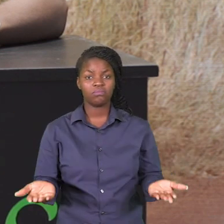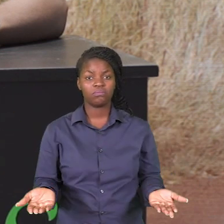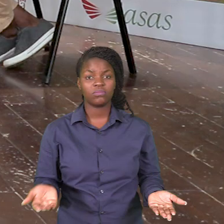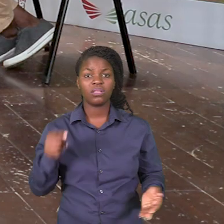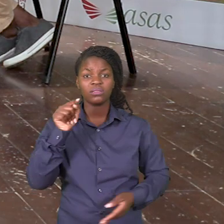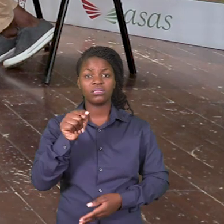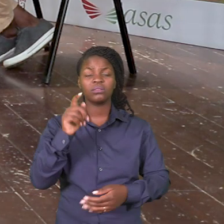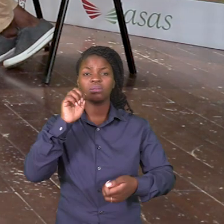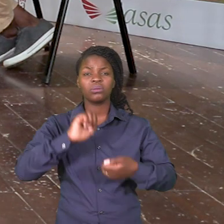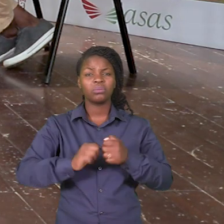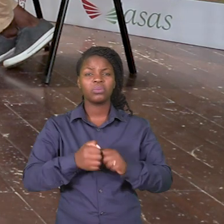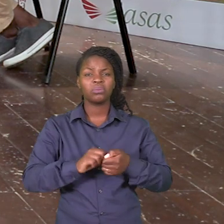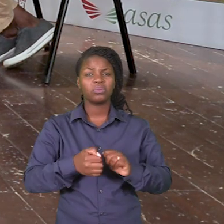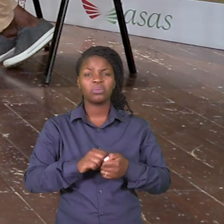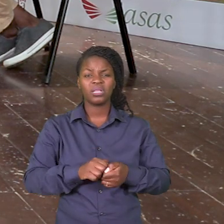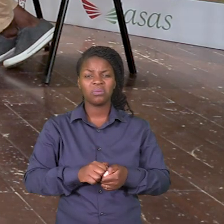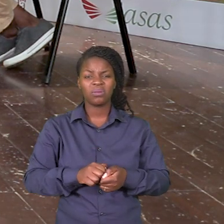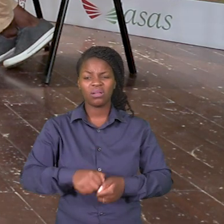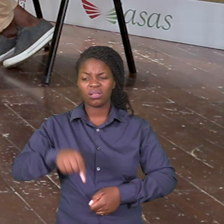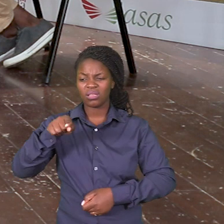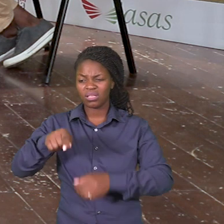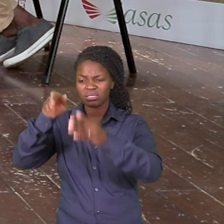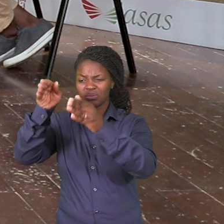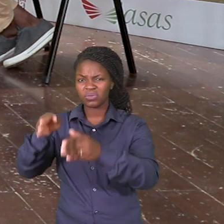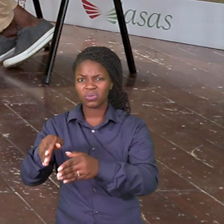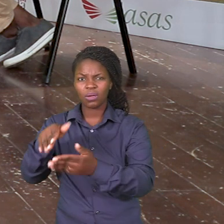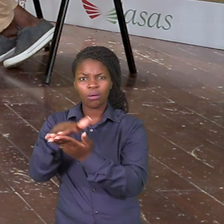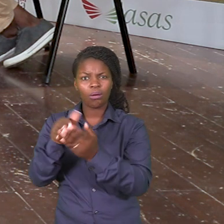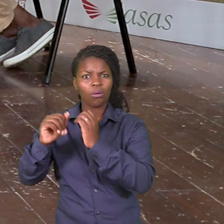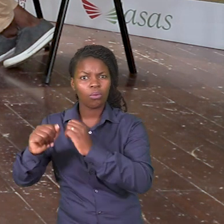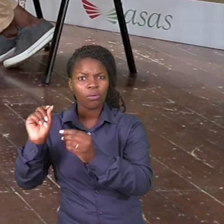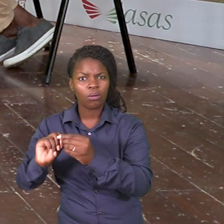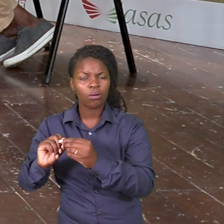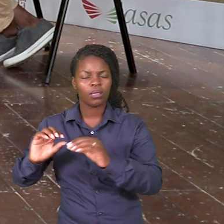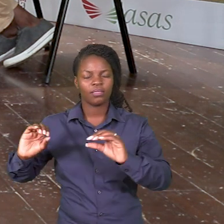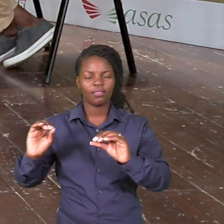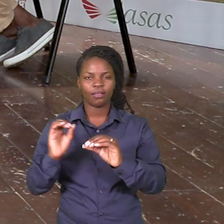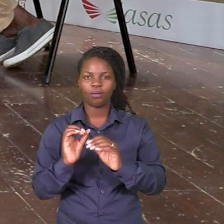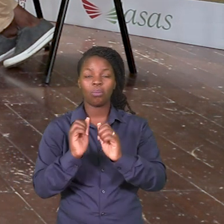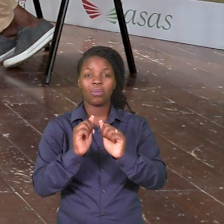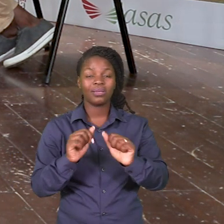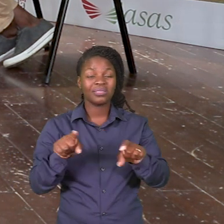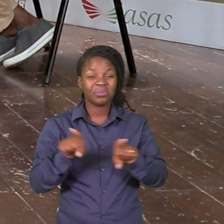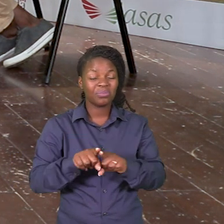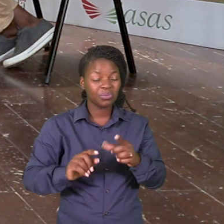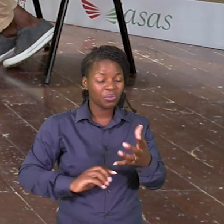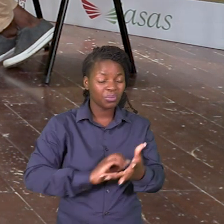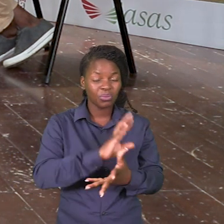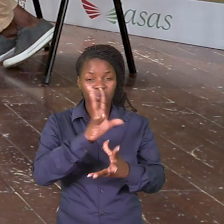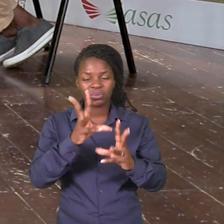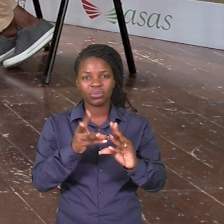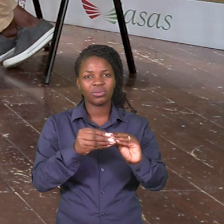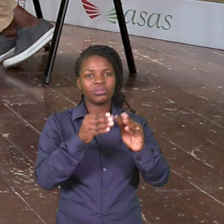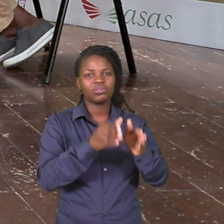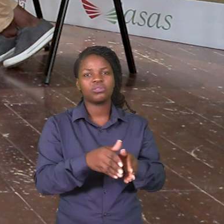solto então o o problema aí não é só do do perpetrador em si